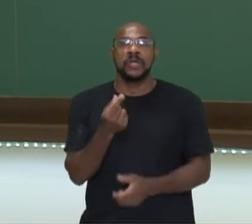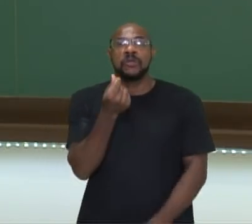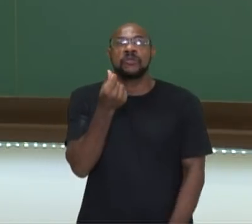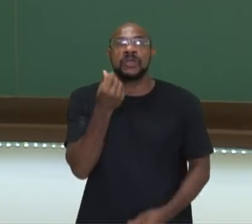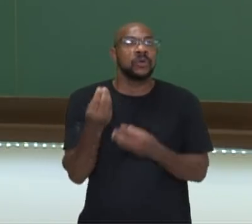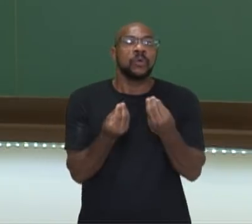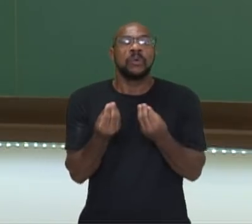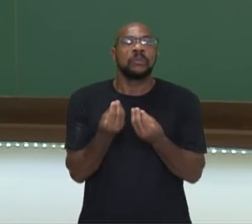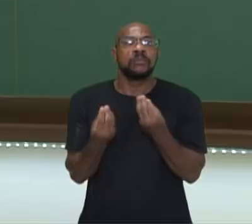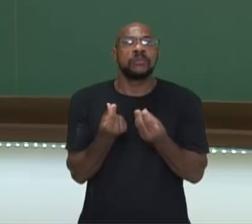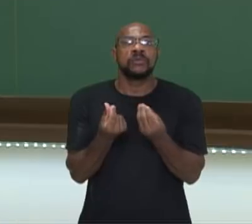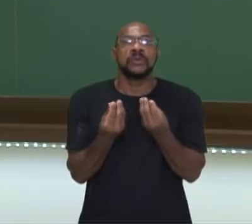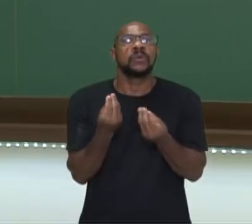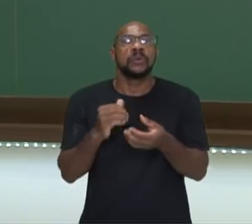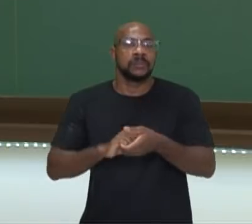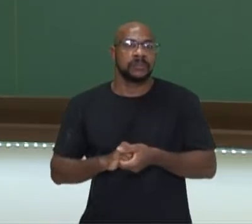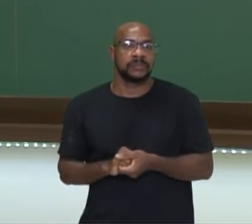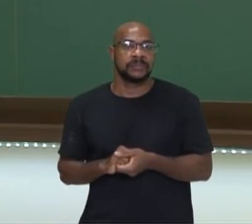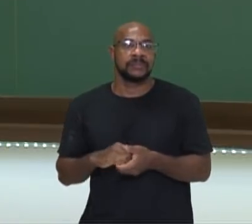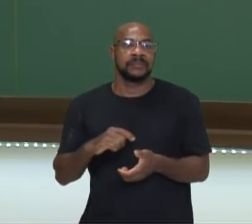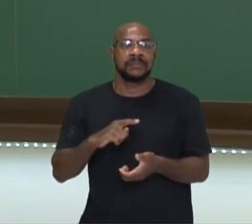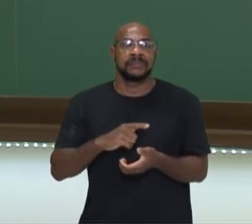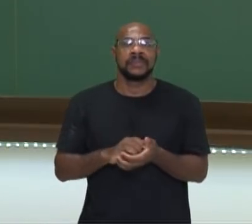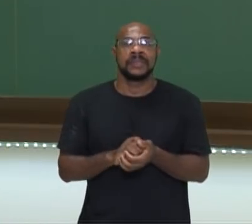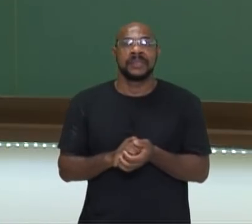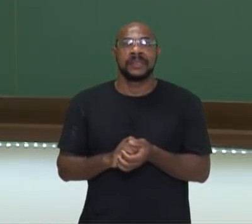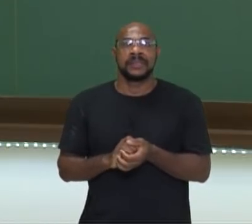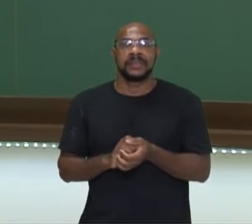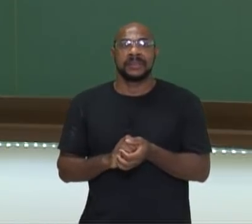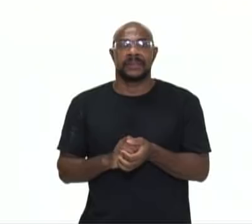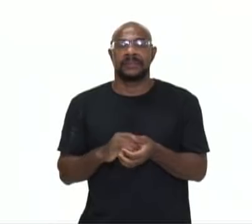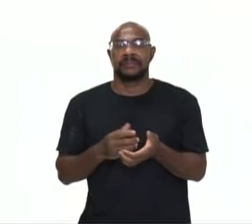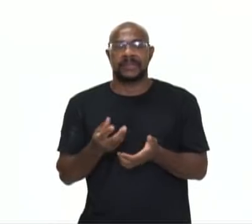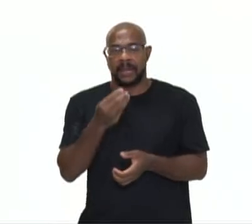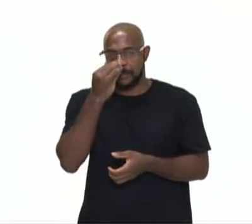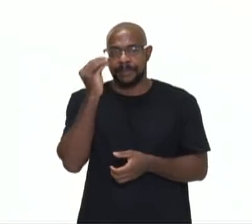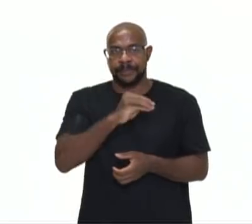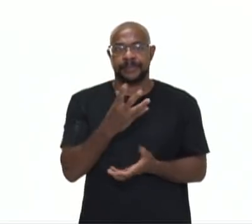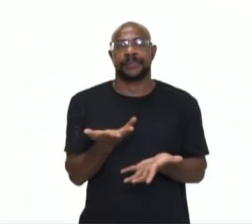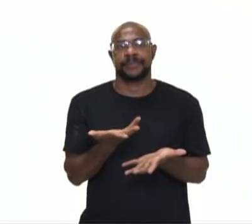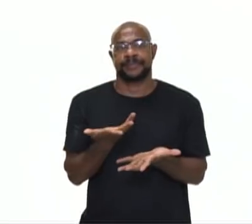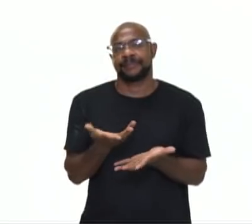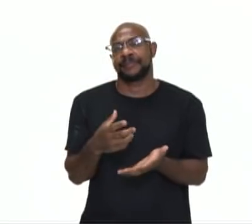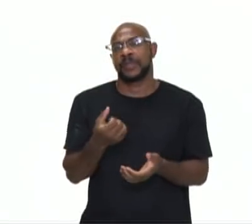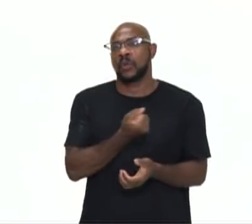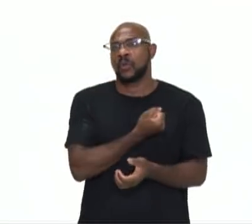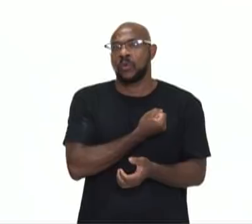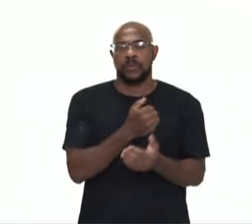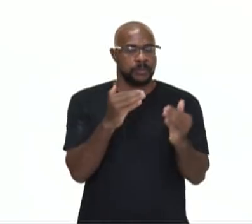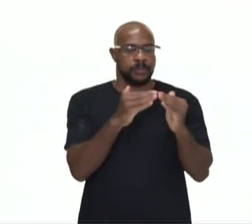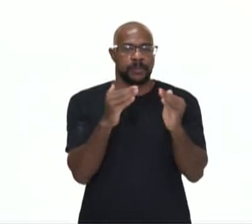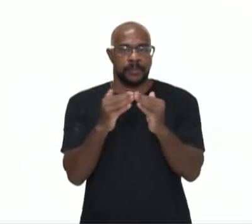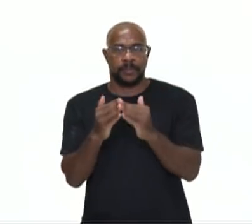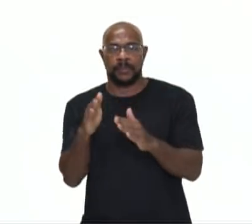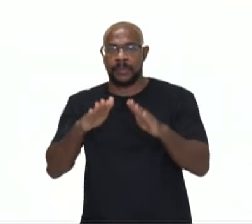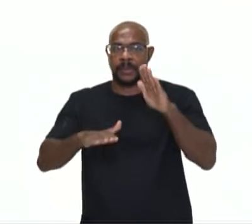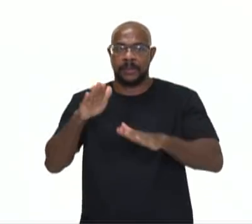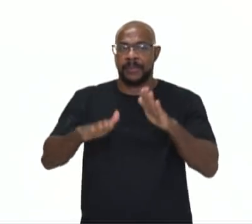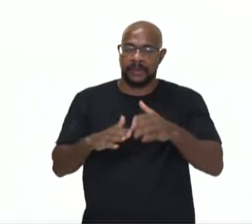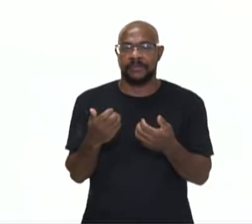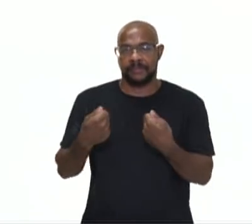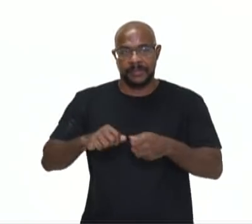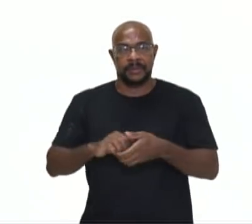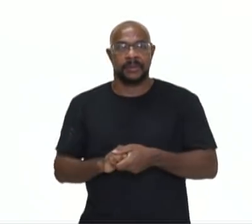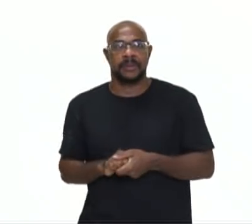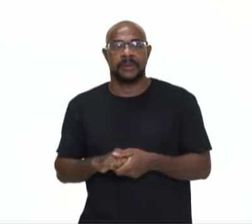que aconteceu? Estamos ignorando que o valor de cada algarismo depende da posição ocupada no número. Eu tenho que colocar a